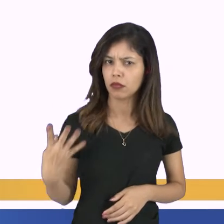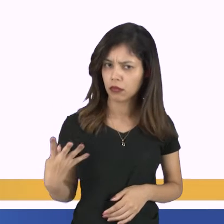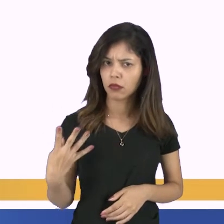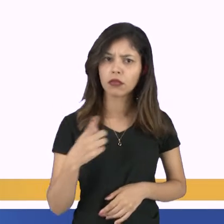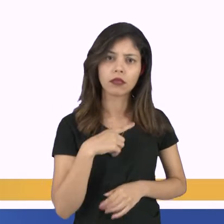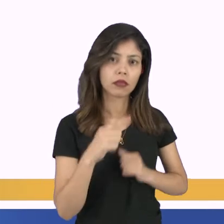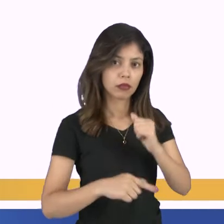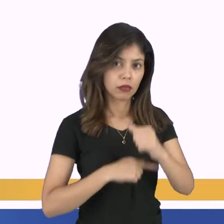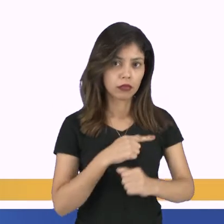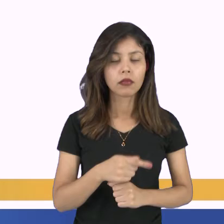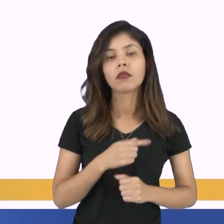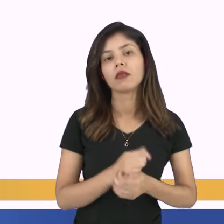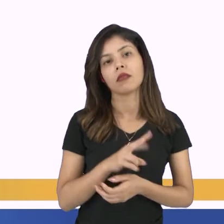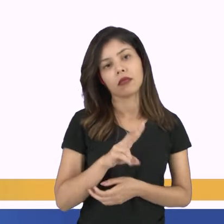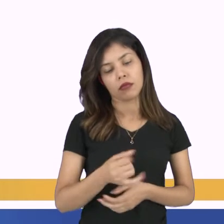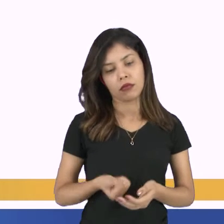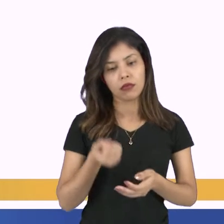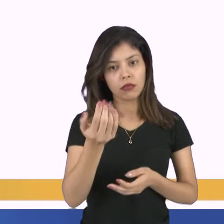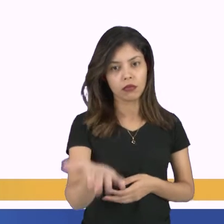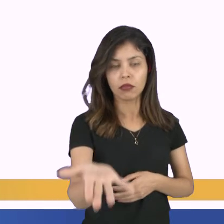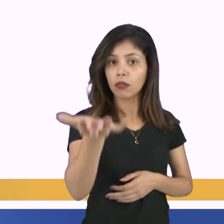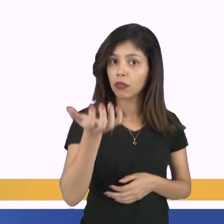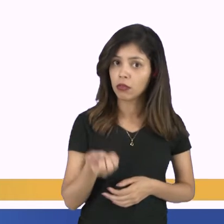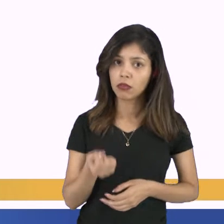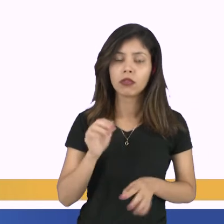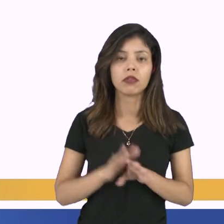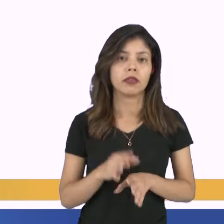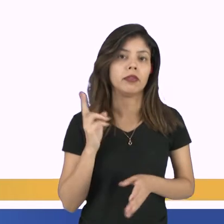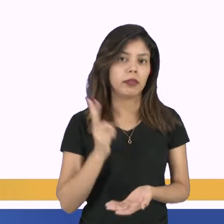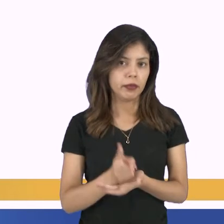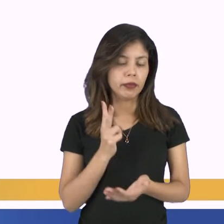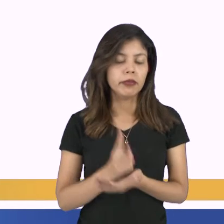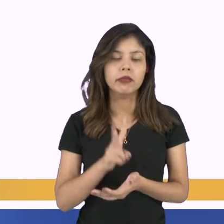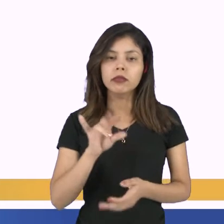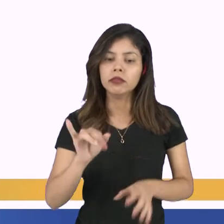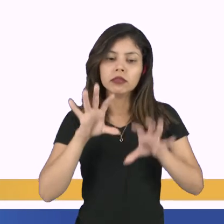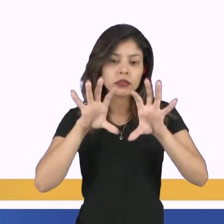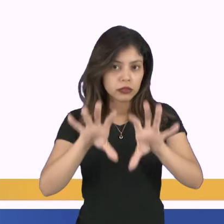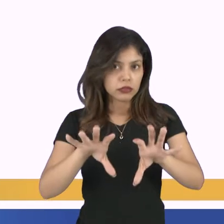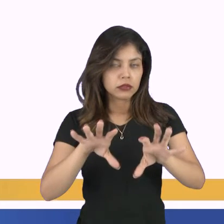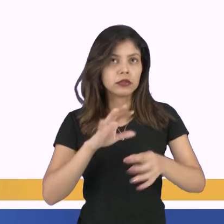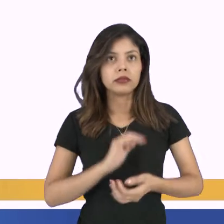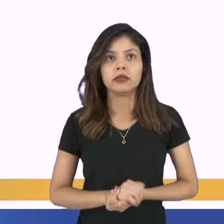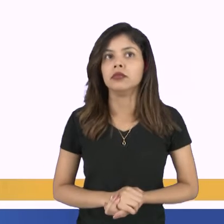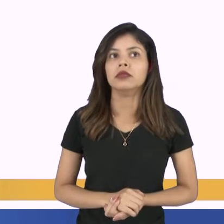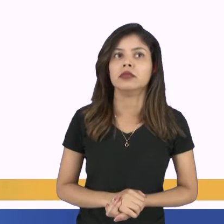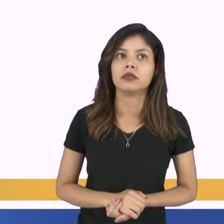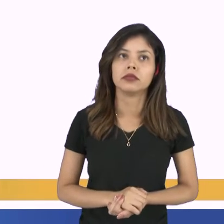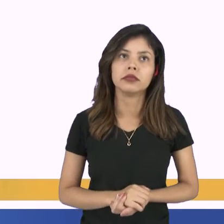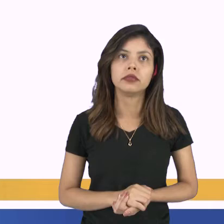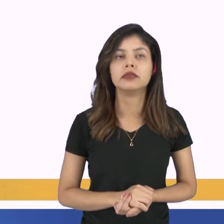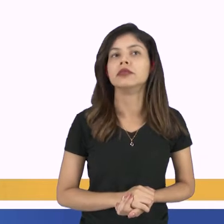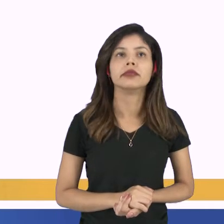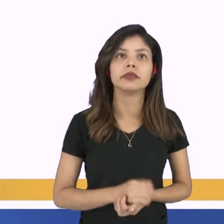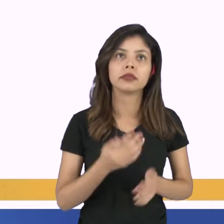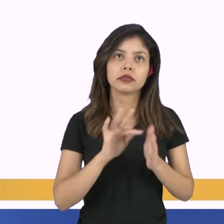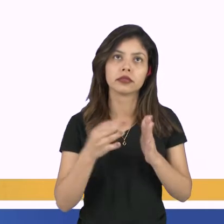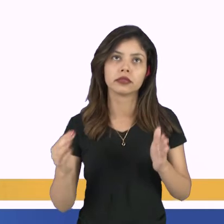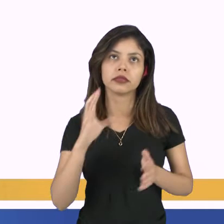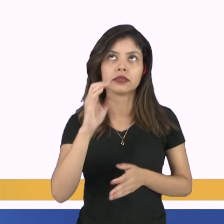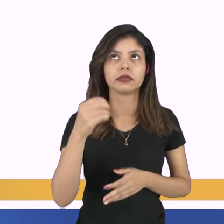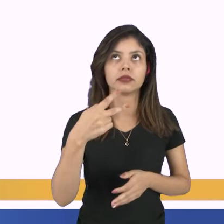aqui de átomos que vai ser doado ou cedido. Sempre vai ser essa metodologia, ok? Então, vamos lá? Então, a fórmula